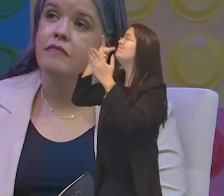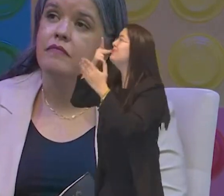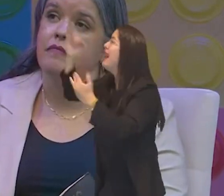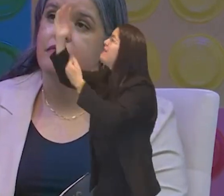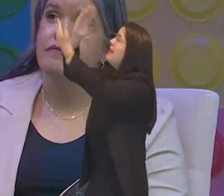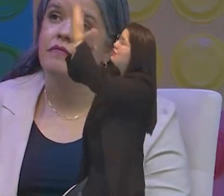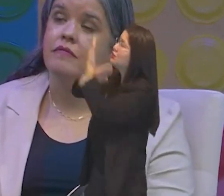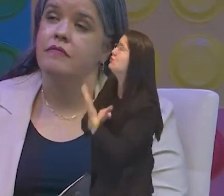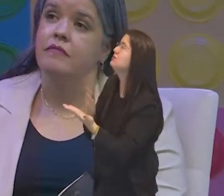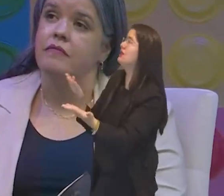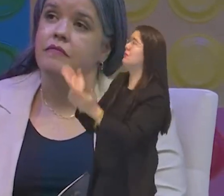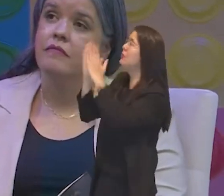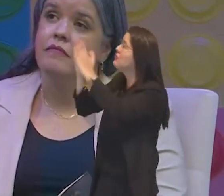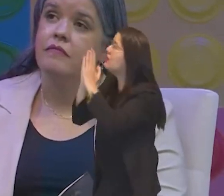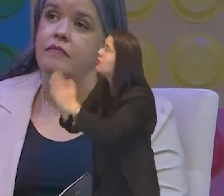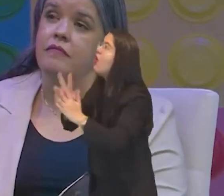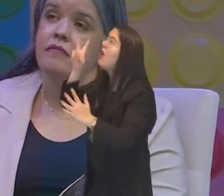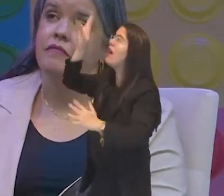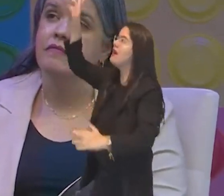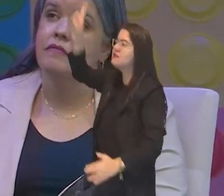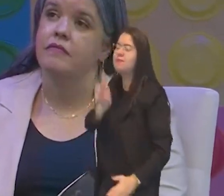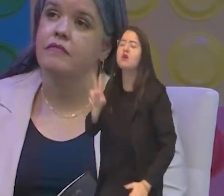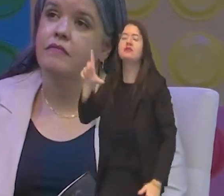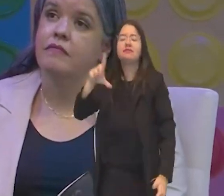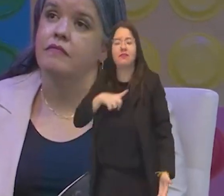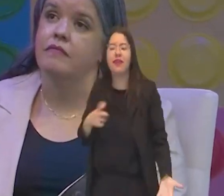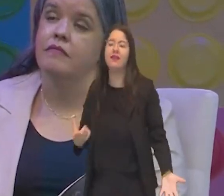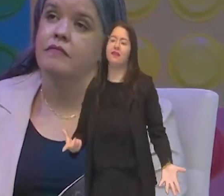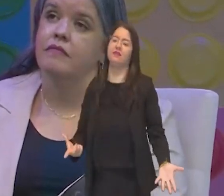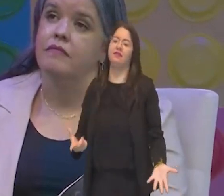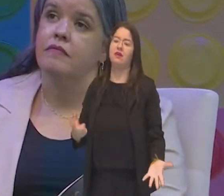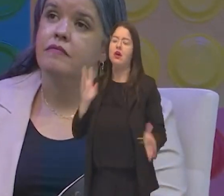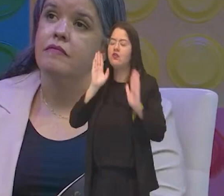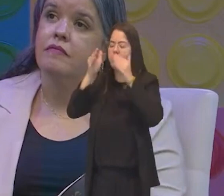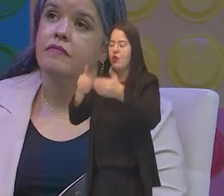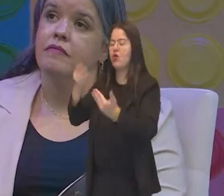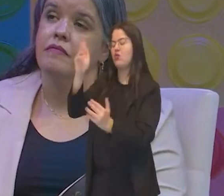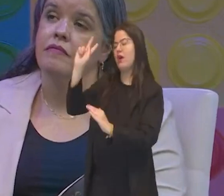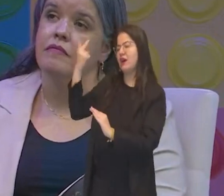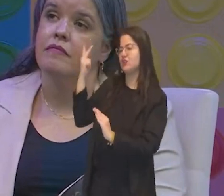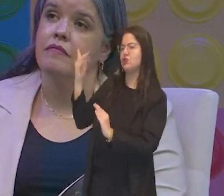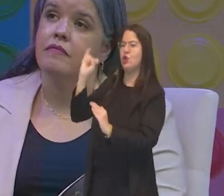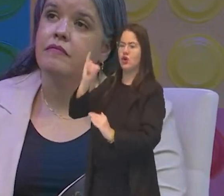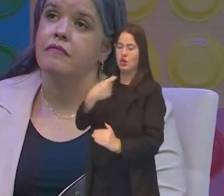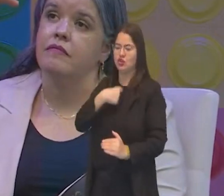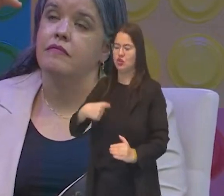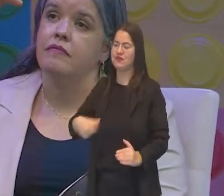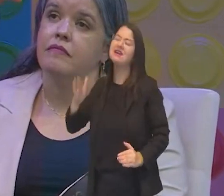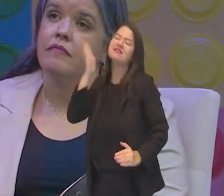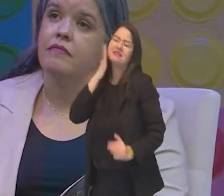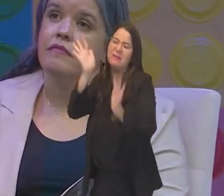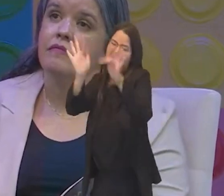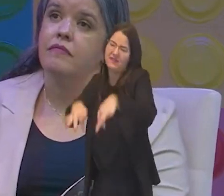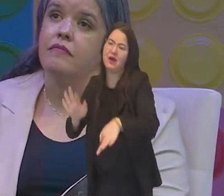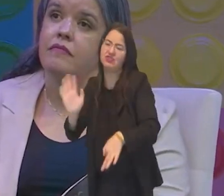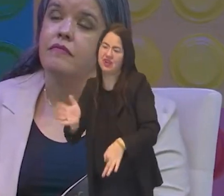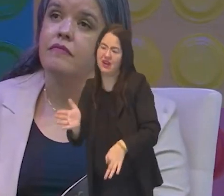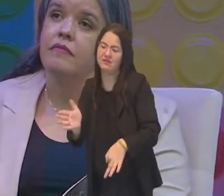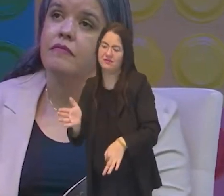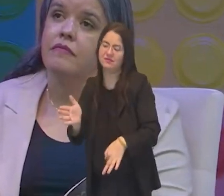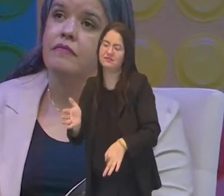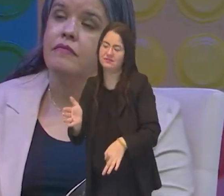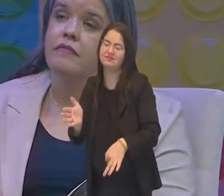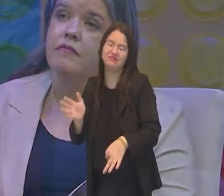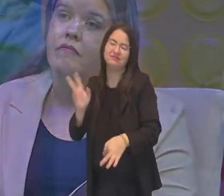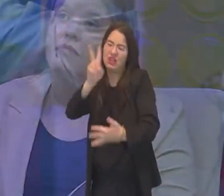gente vai ter uma resposta. A gente olha para a história de José e a gente já sabe o final. Ele já olhou para trás